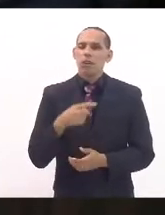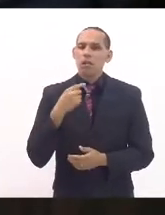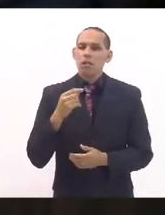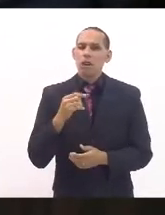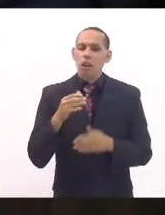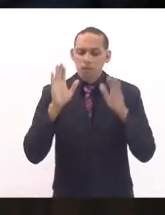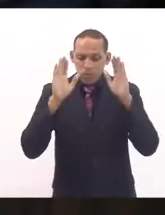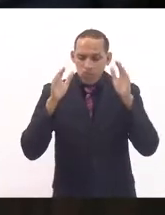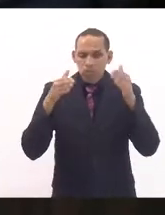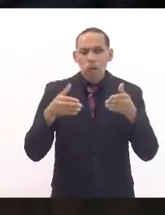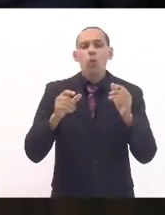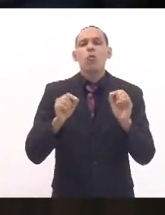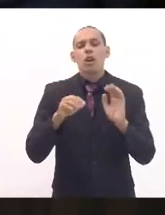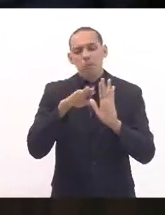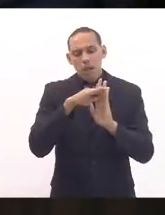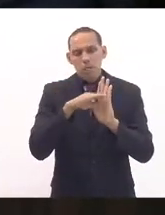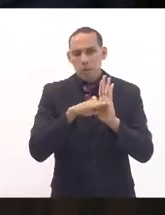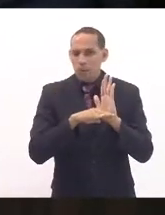atermos